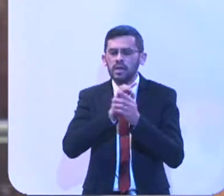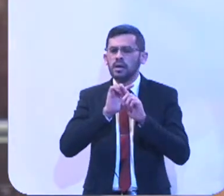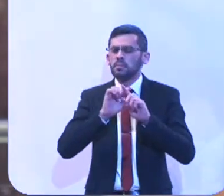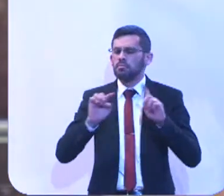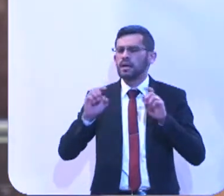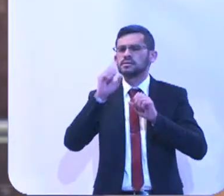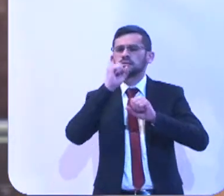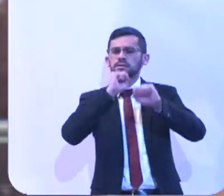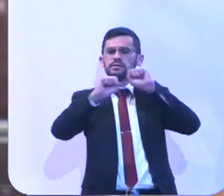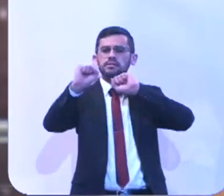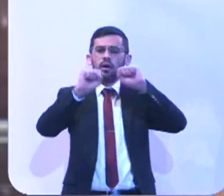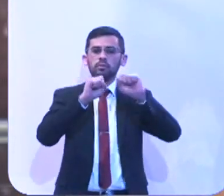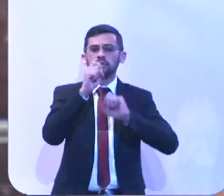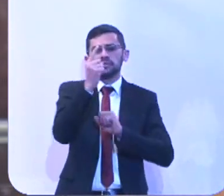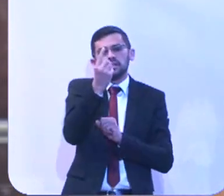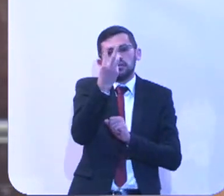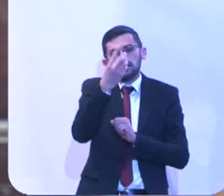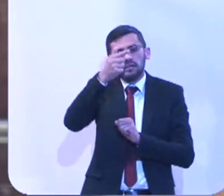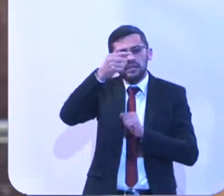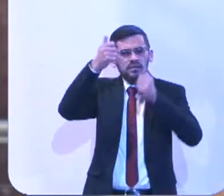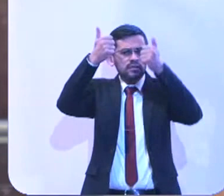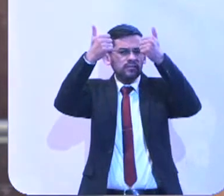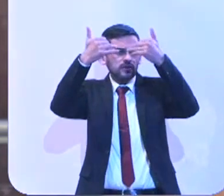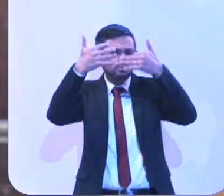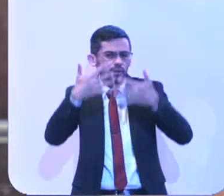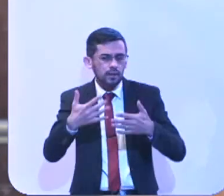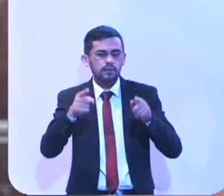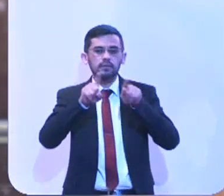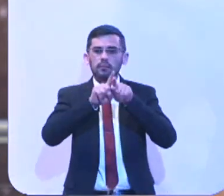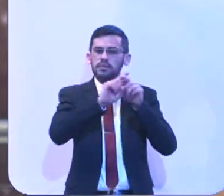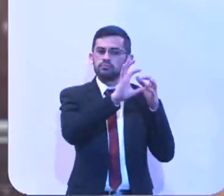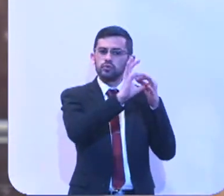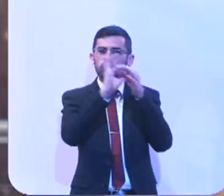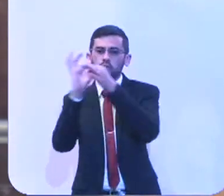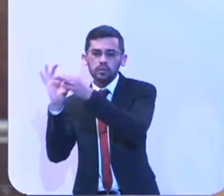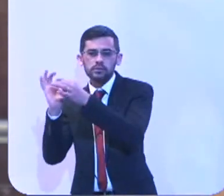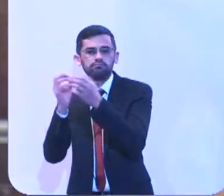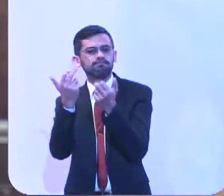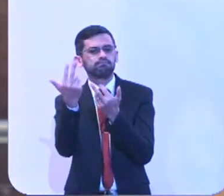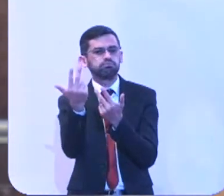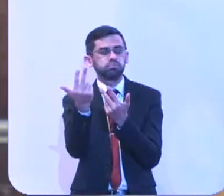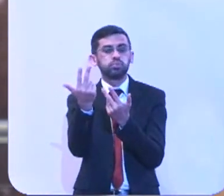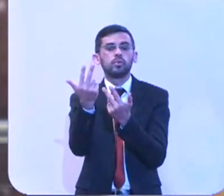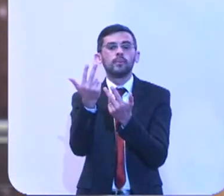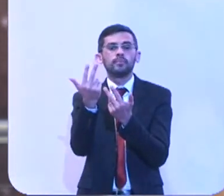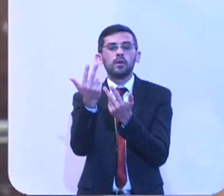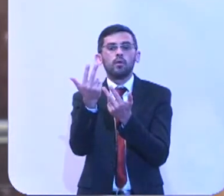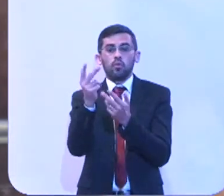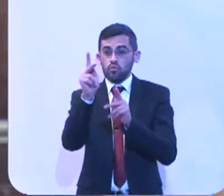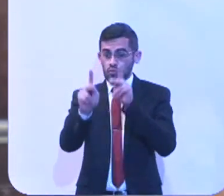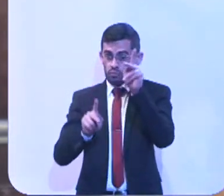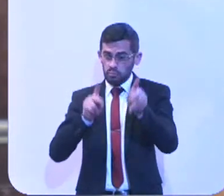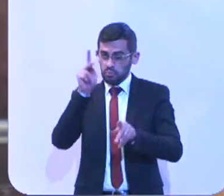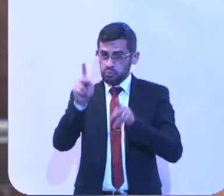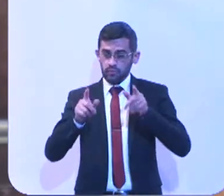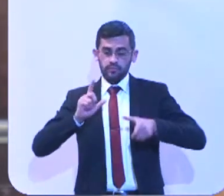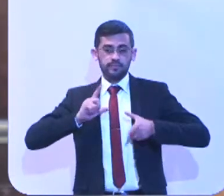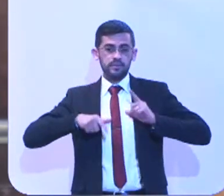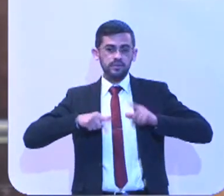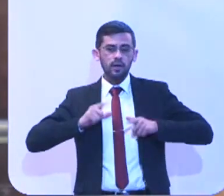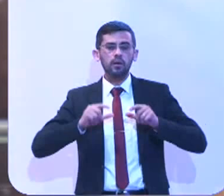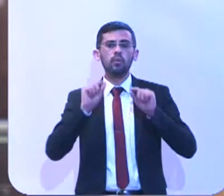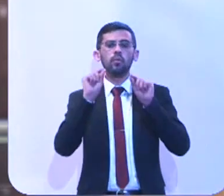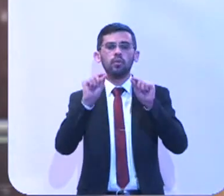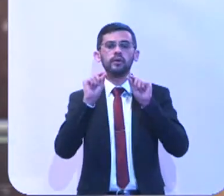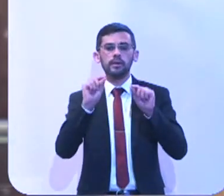137 a Bíblia vai retratar esse cenário. Ela vai dizer que o povo de Israel,